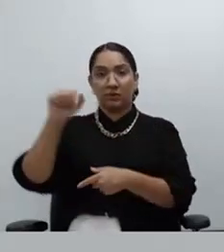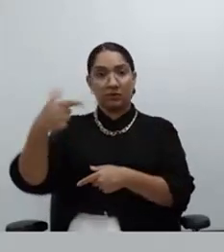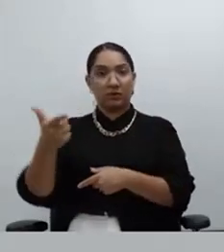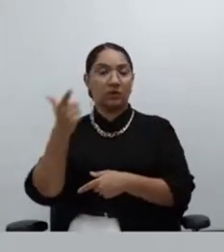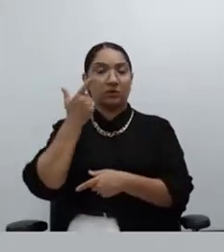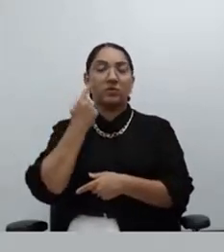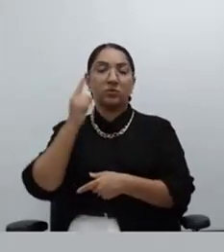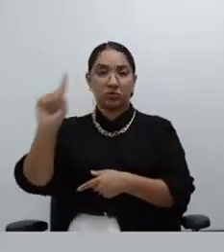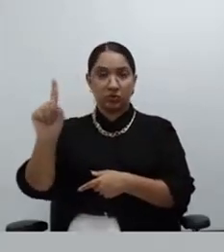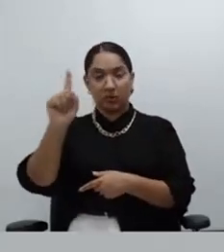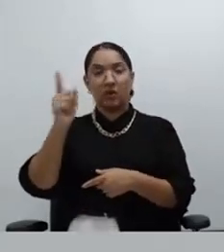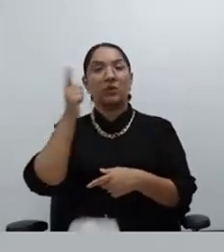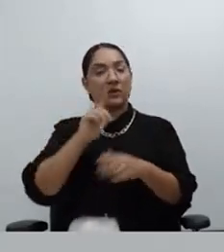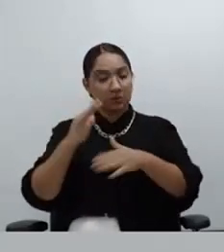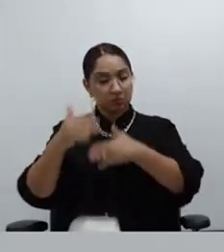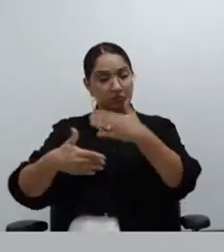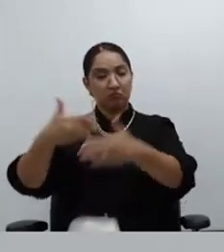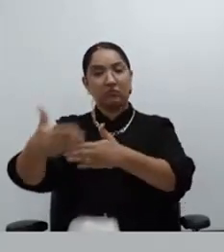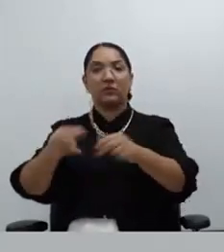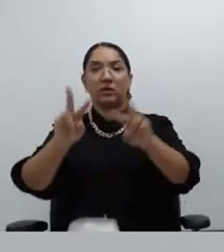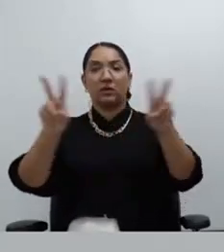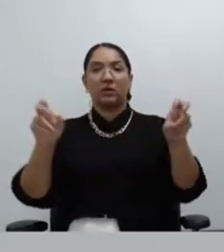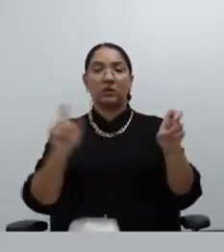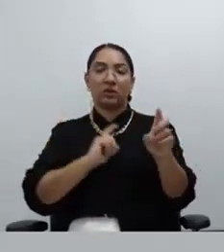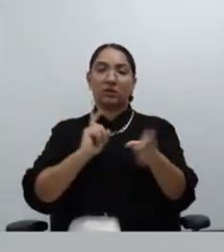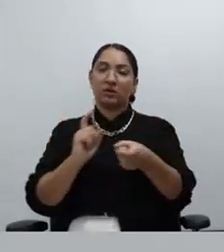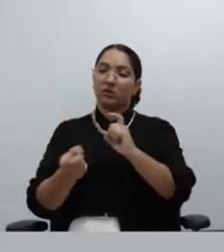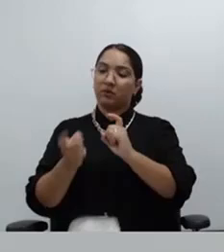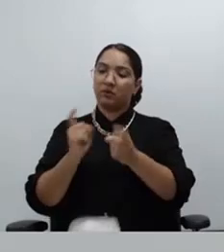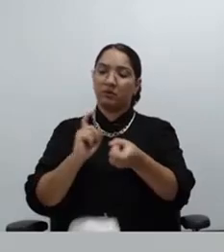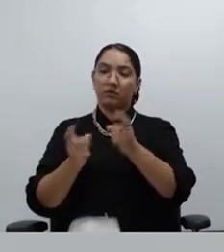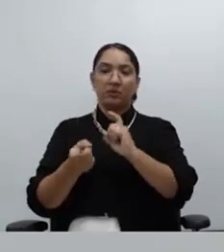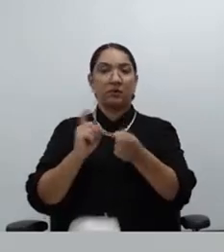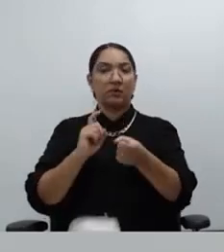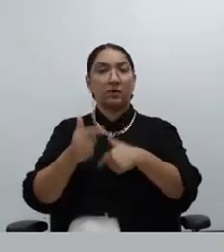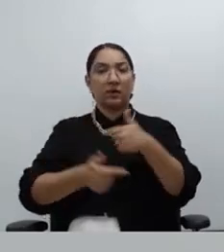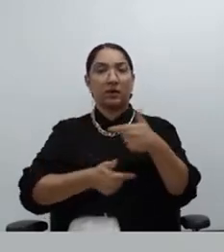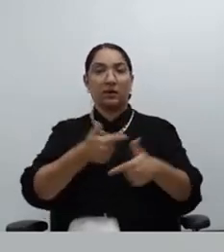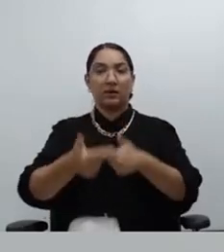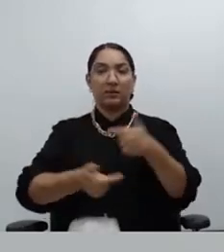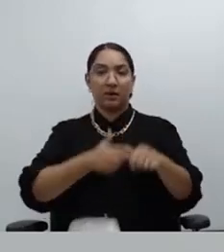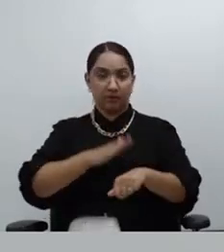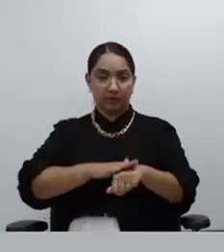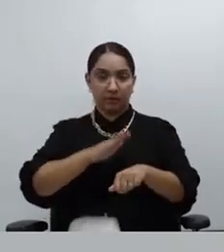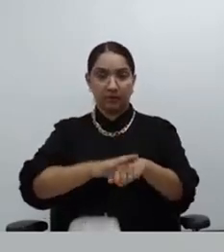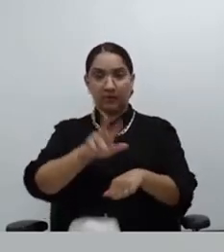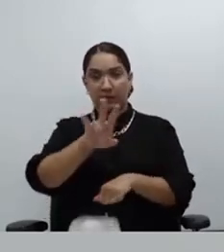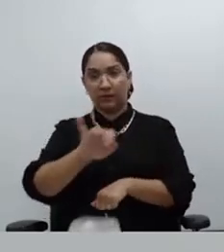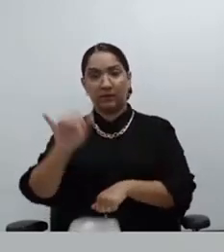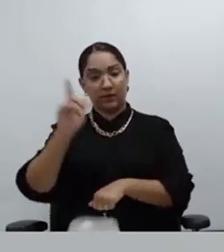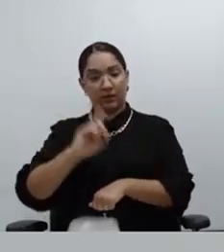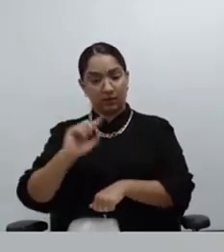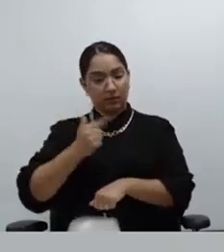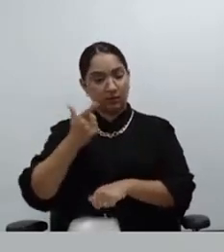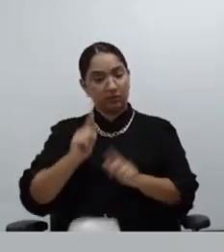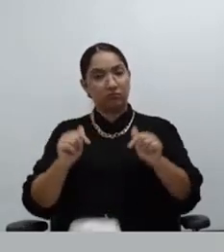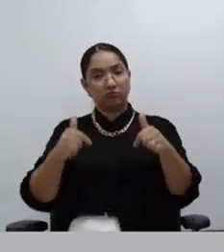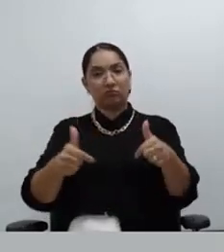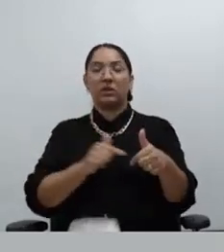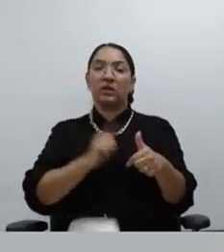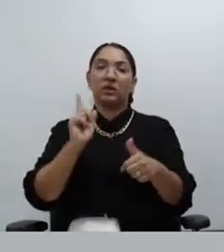para tratar especificamente do modelo de trabalho que vai ser feito, né? Nós estávamos nessa